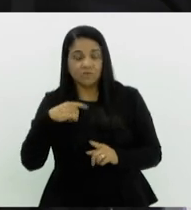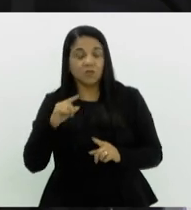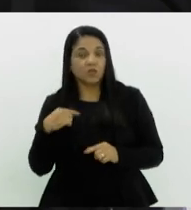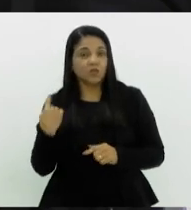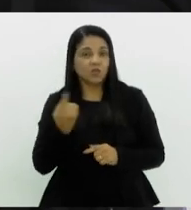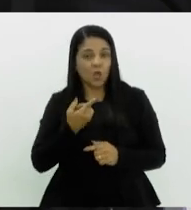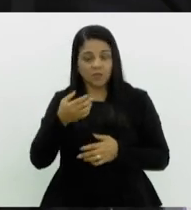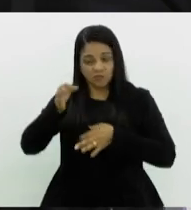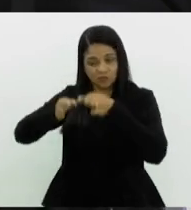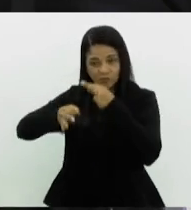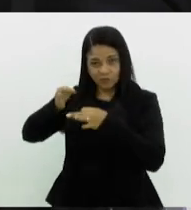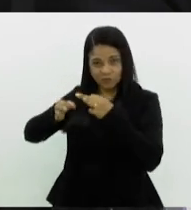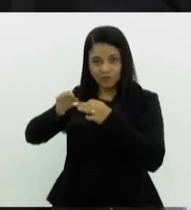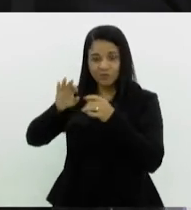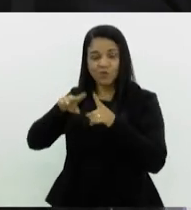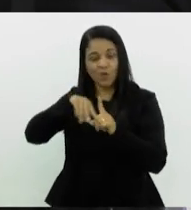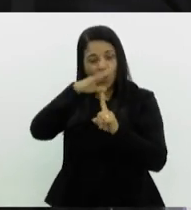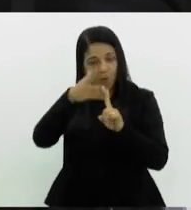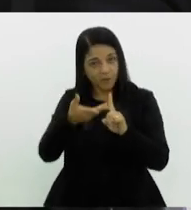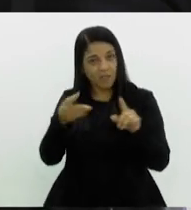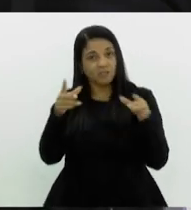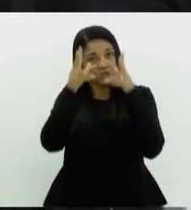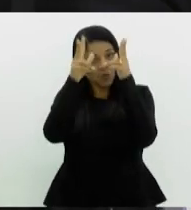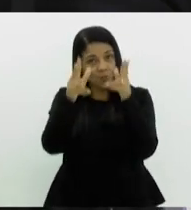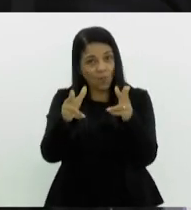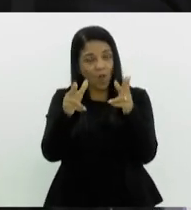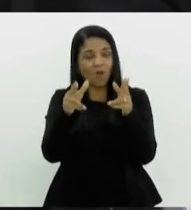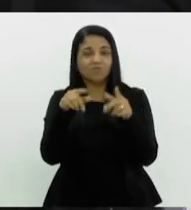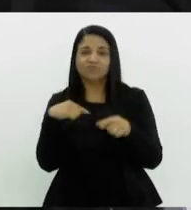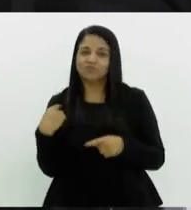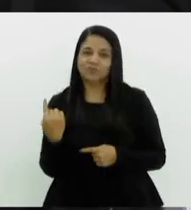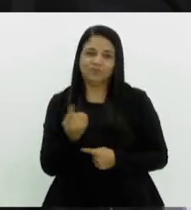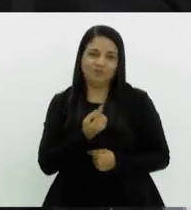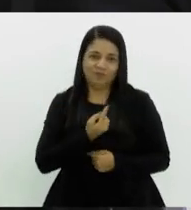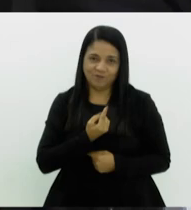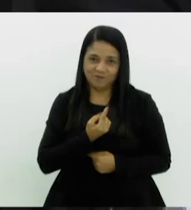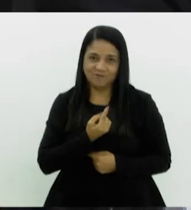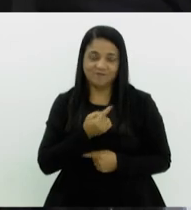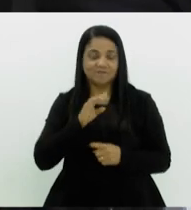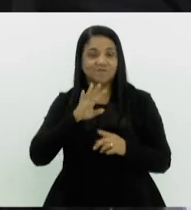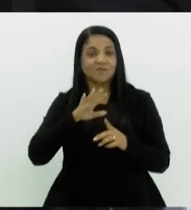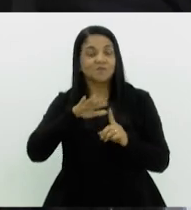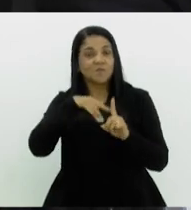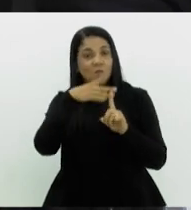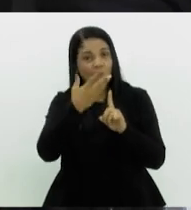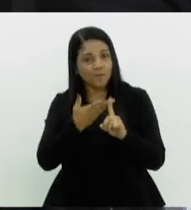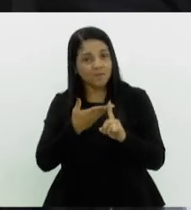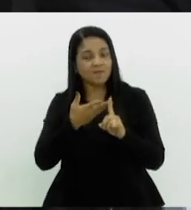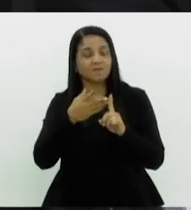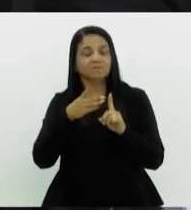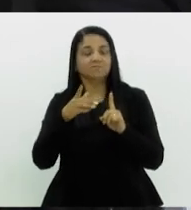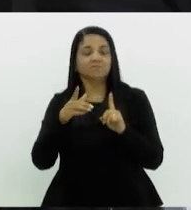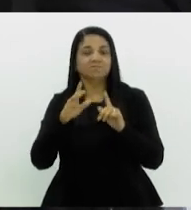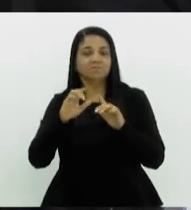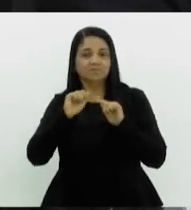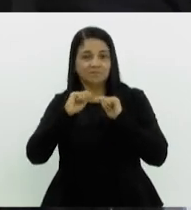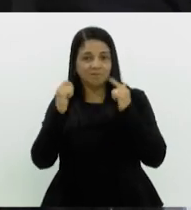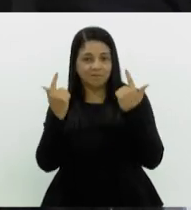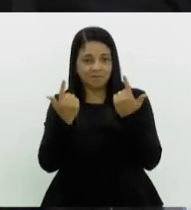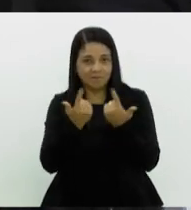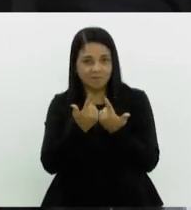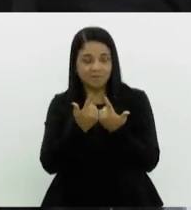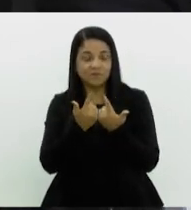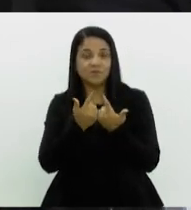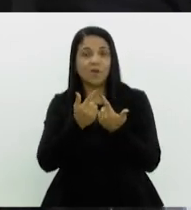essa homenagem para nós. É uma homenagem que essa casa faz ao Poder Judiciário.